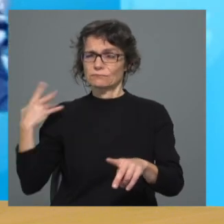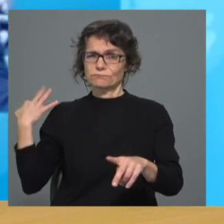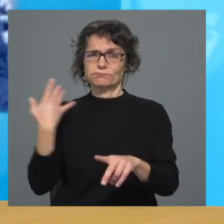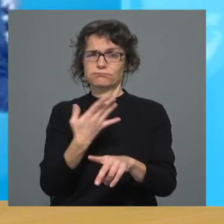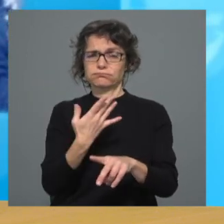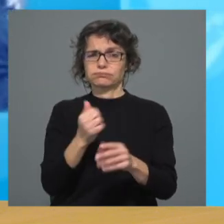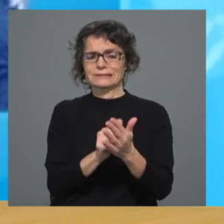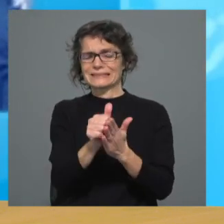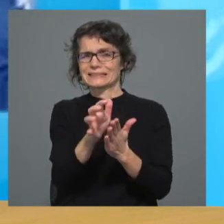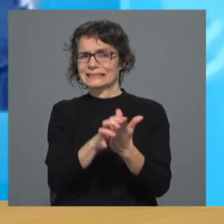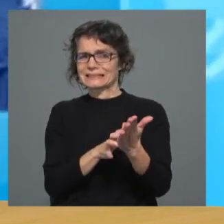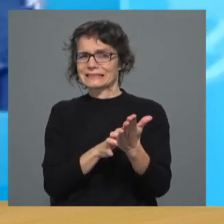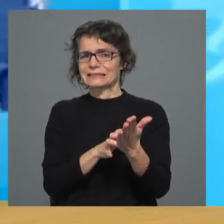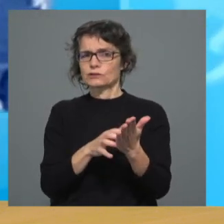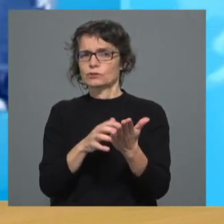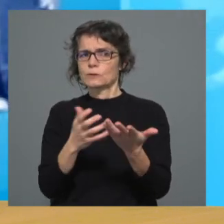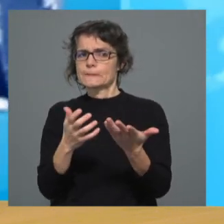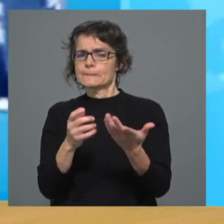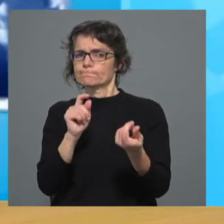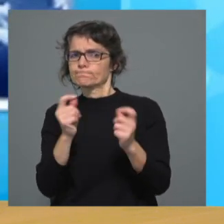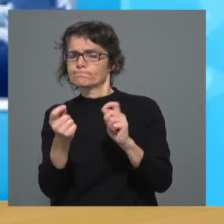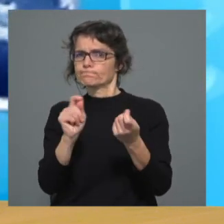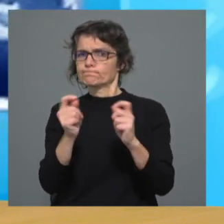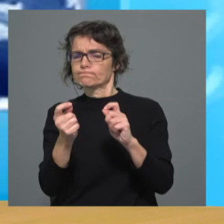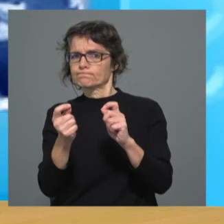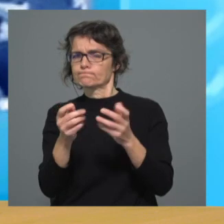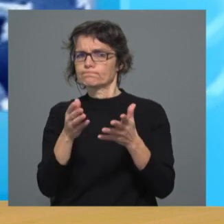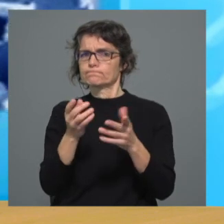de disputa. Era um centro